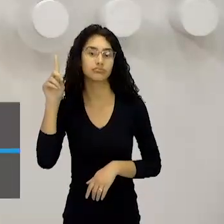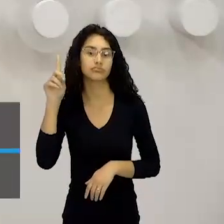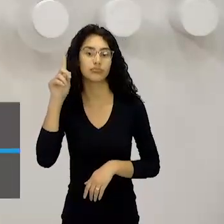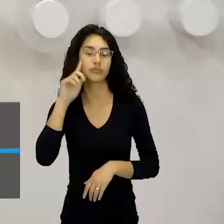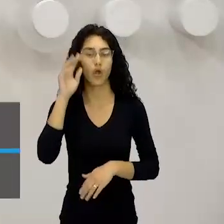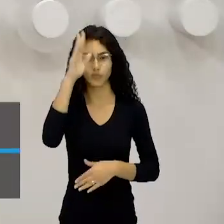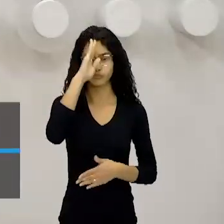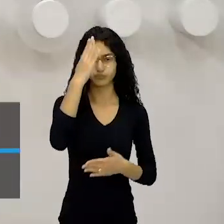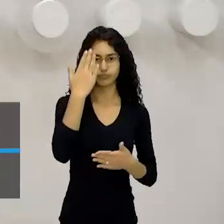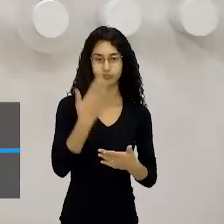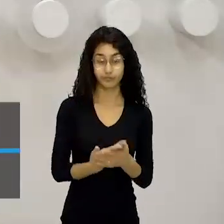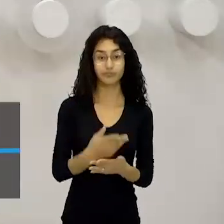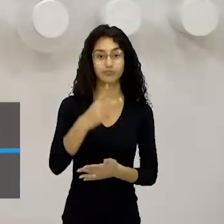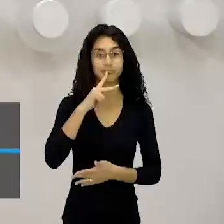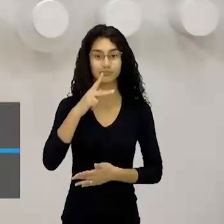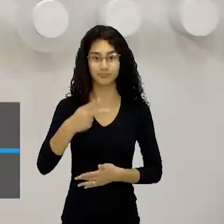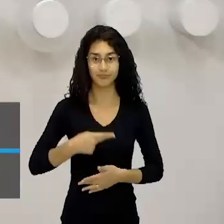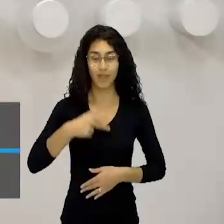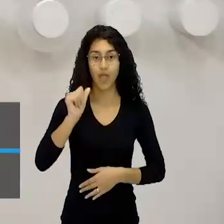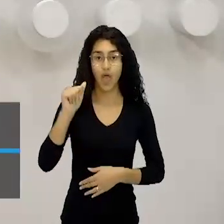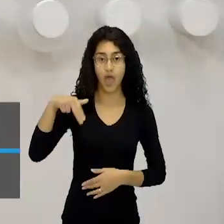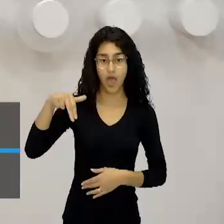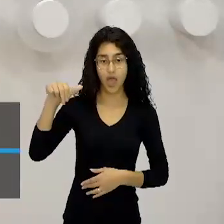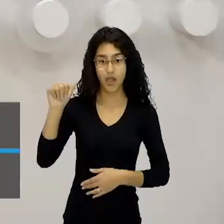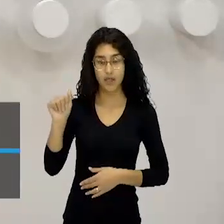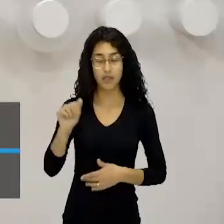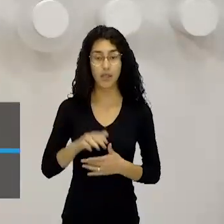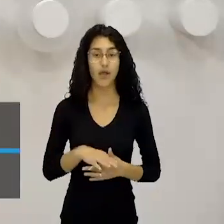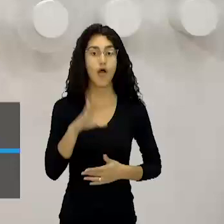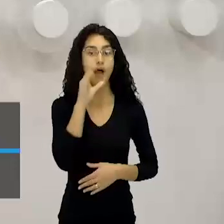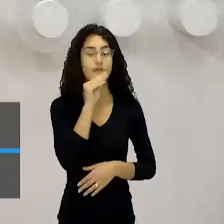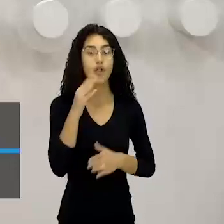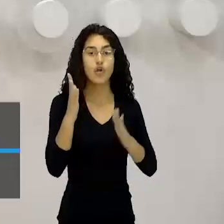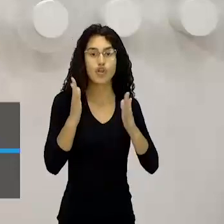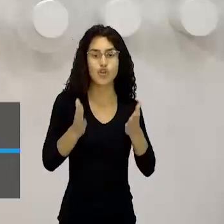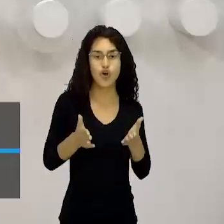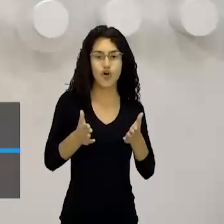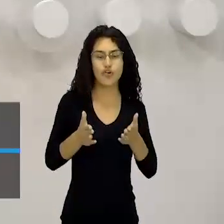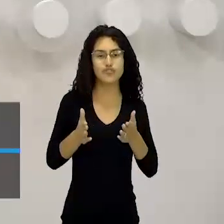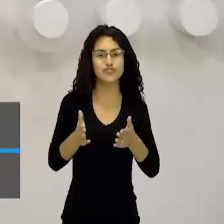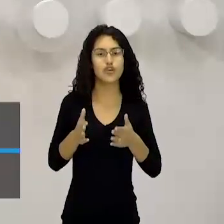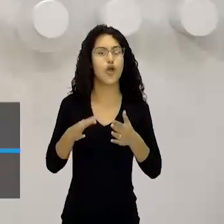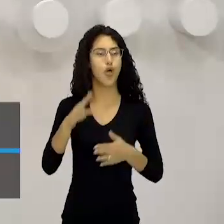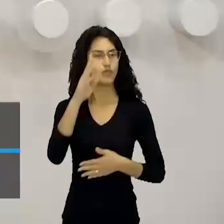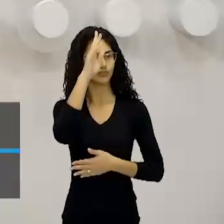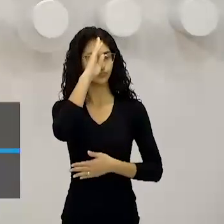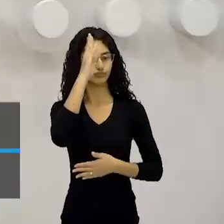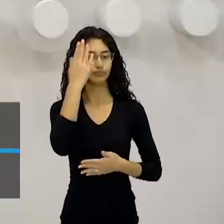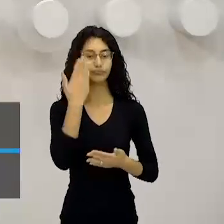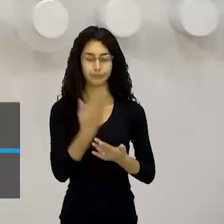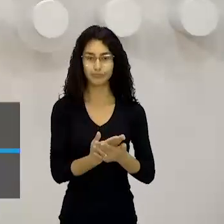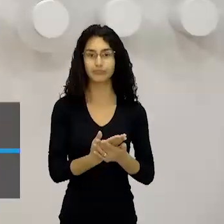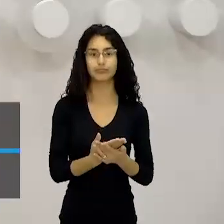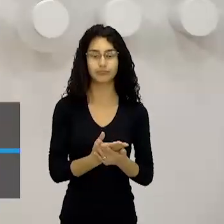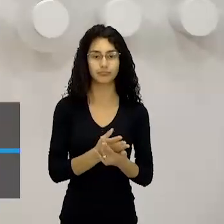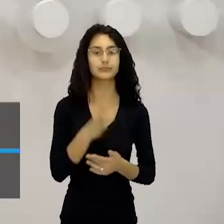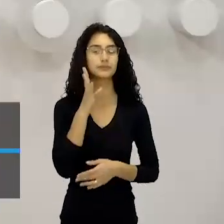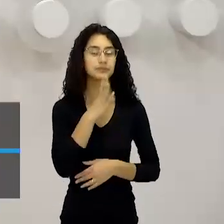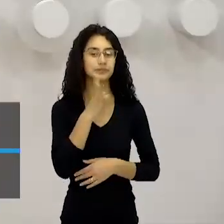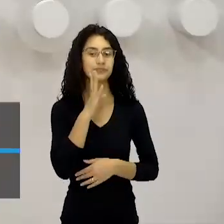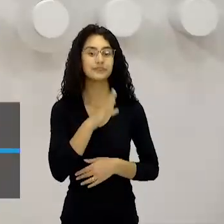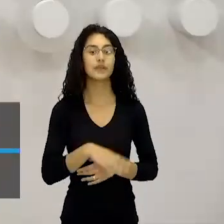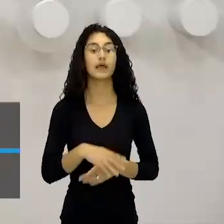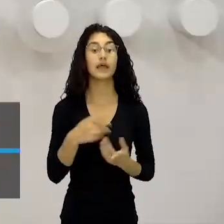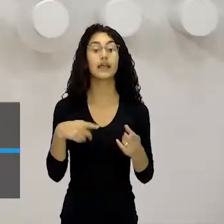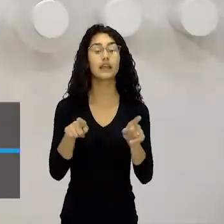sente confiante. A Ana Beatriz Barbosa falou que hoje ela está muito confiante. Muito legal.